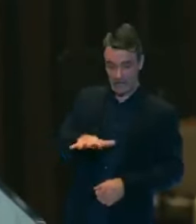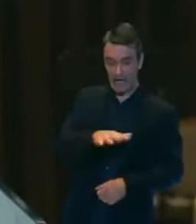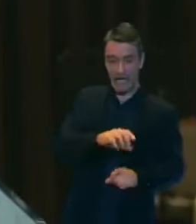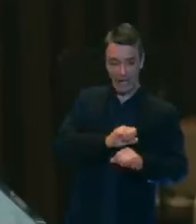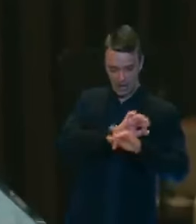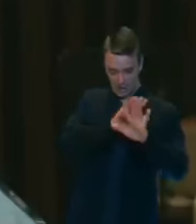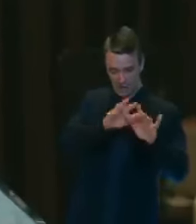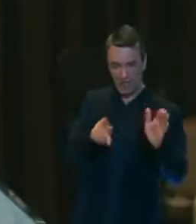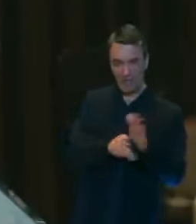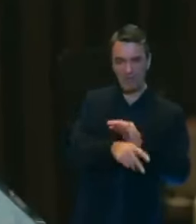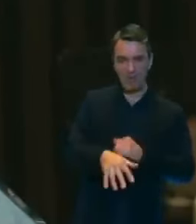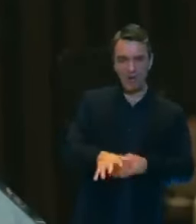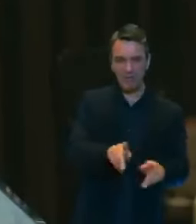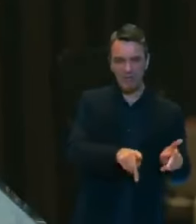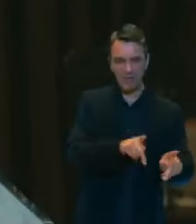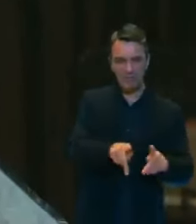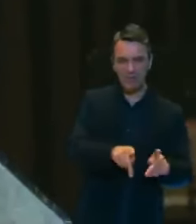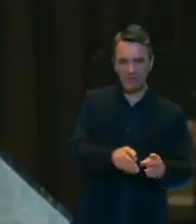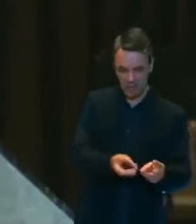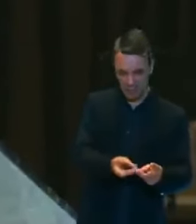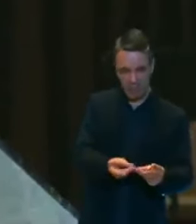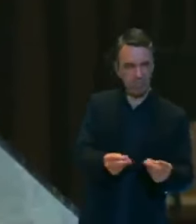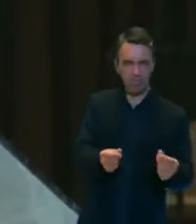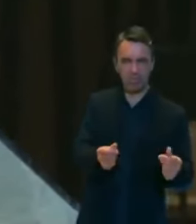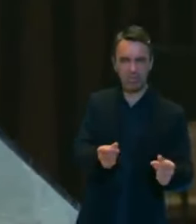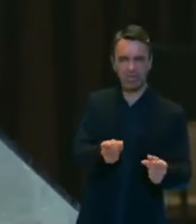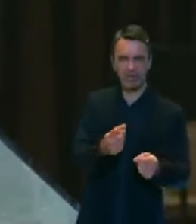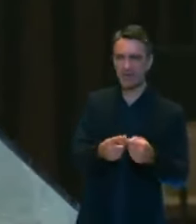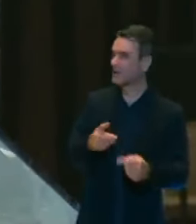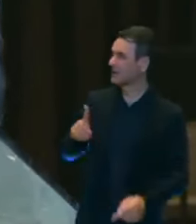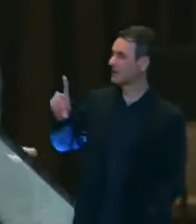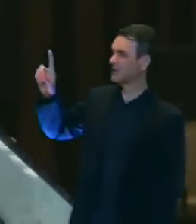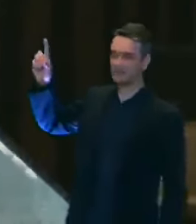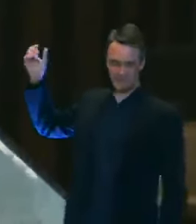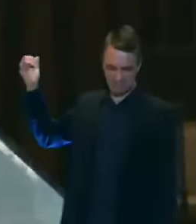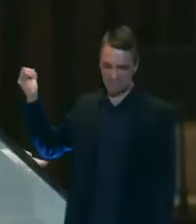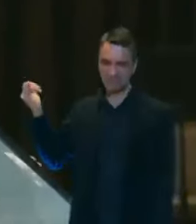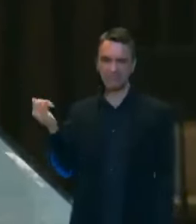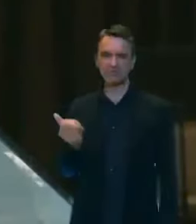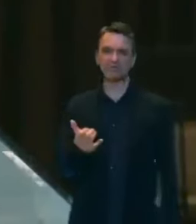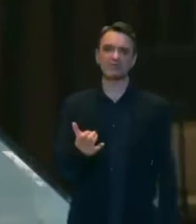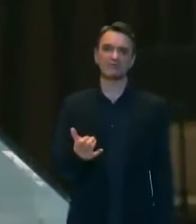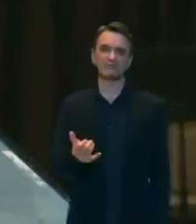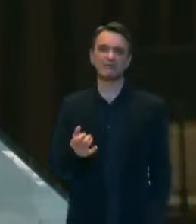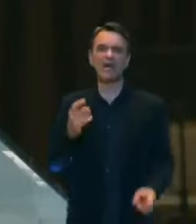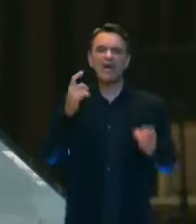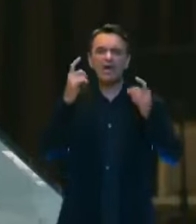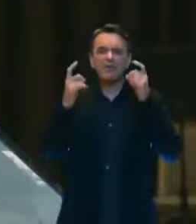derreterem. Você está preocupado com o quê?